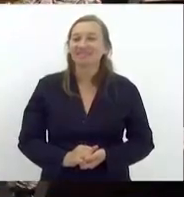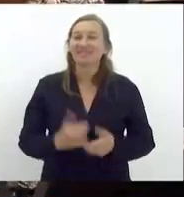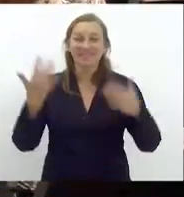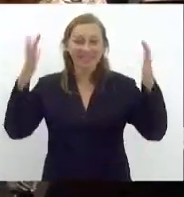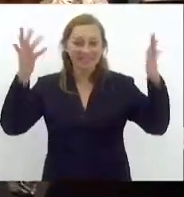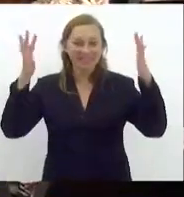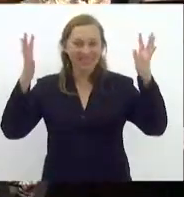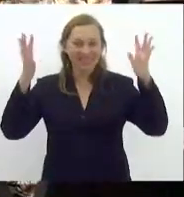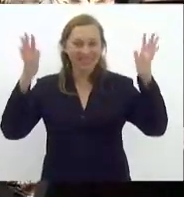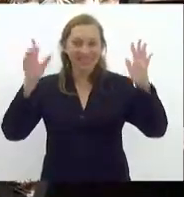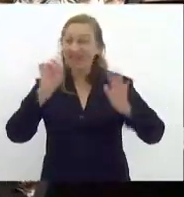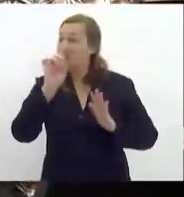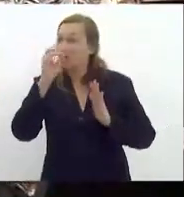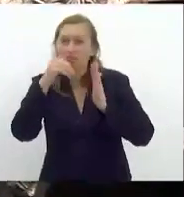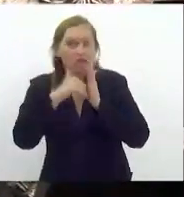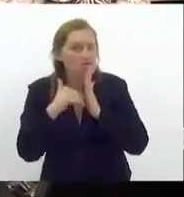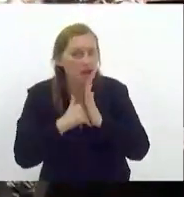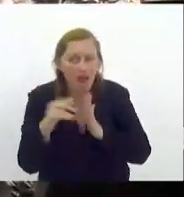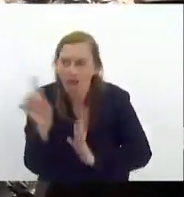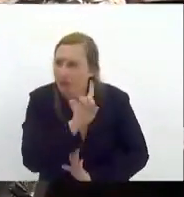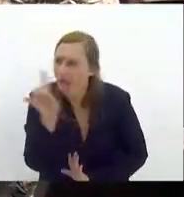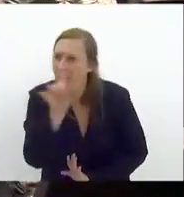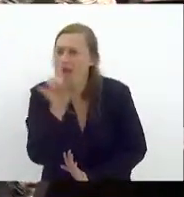Não tem segredo